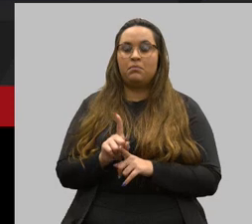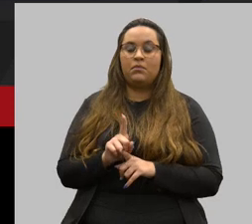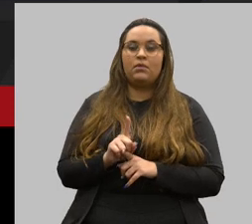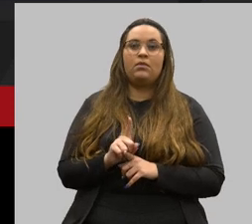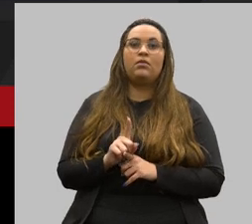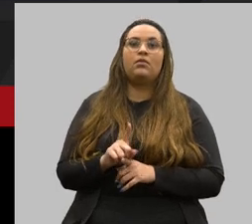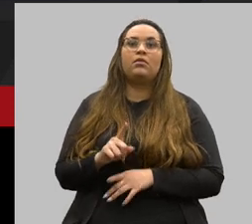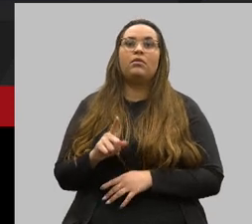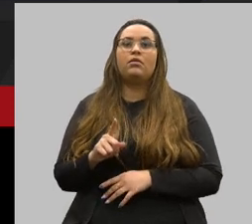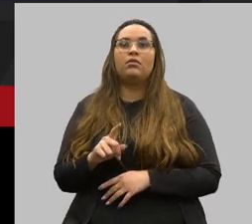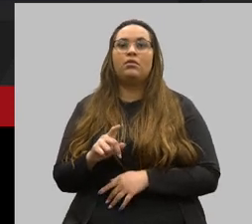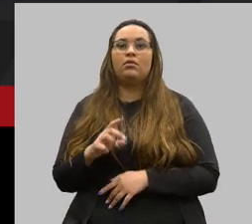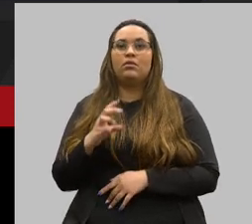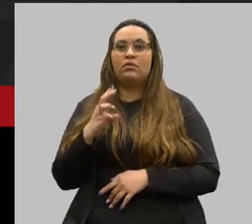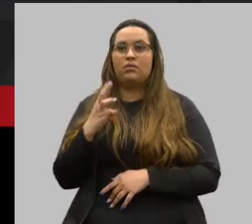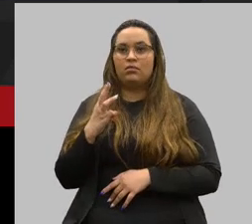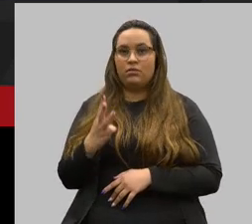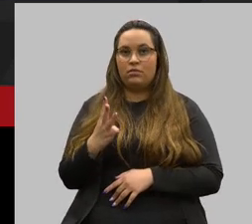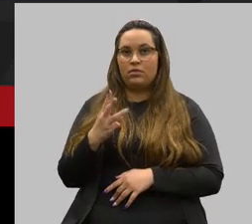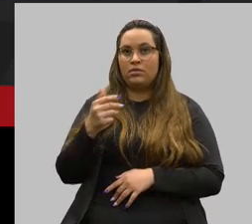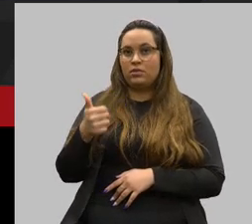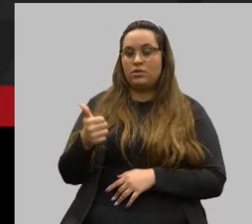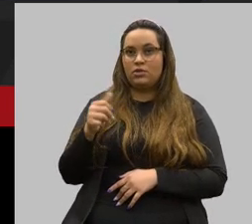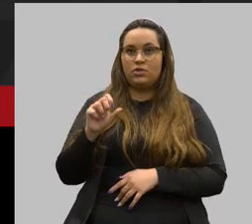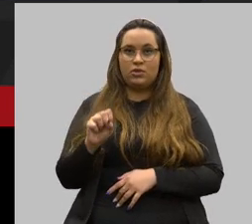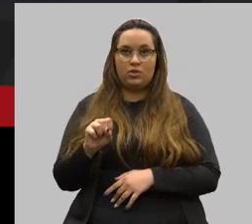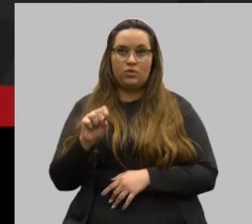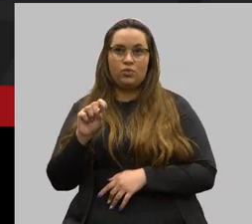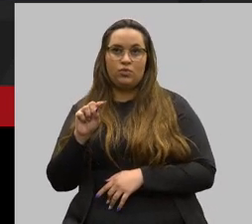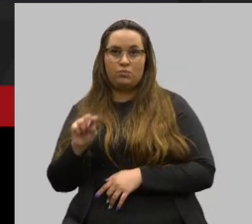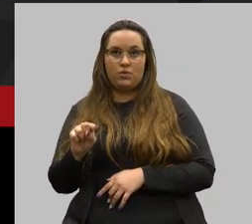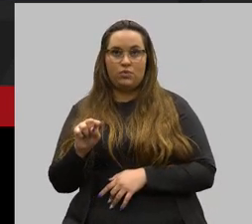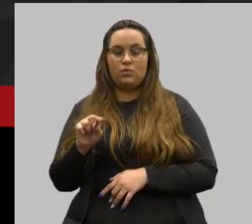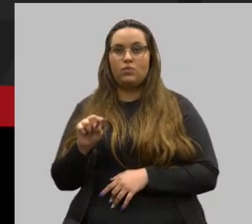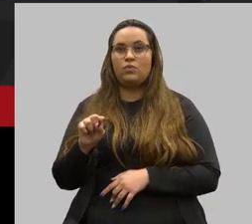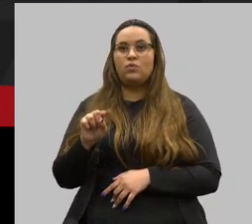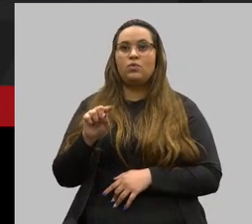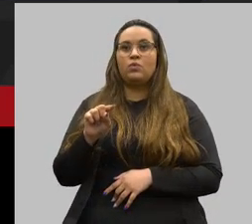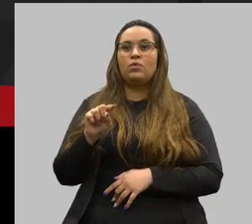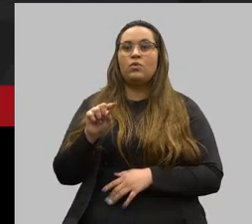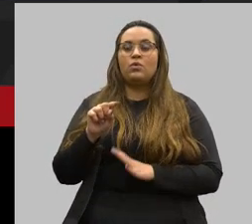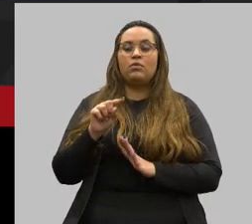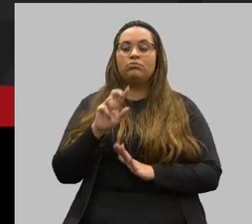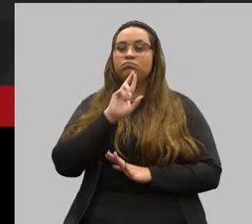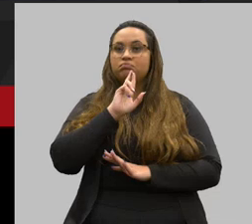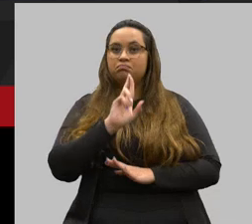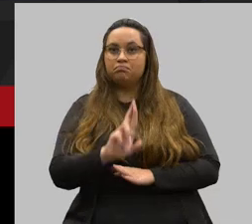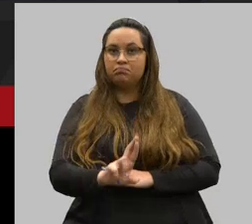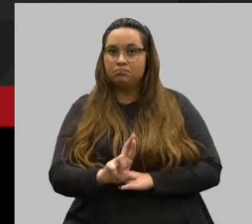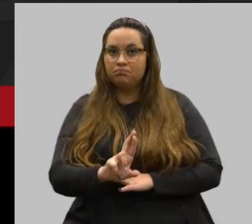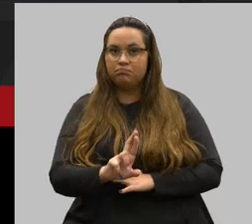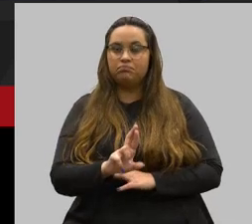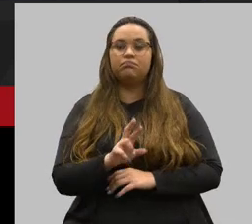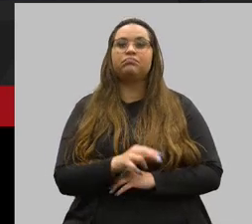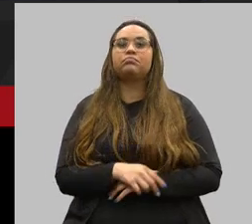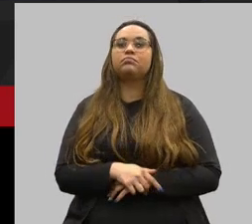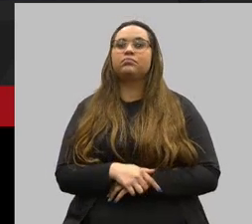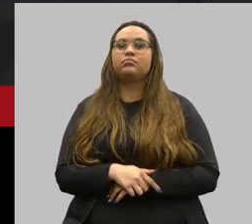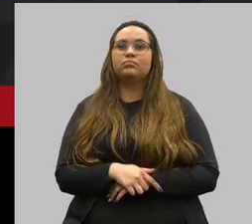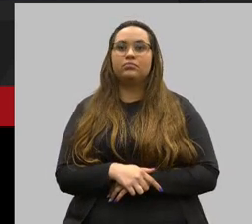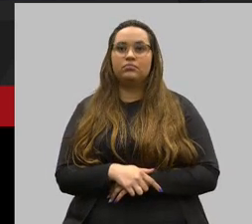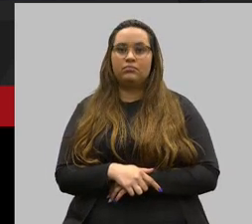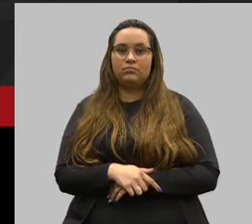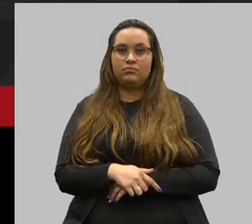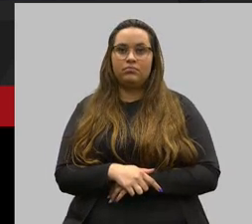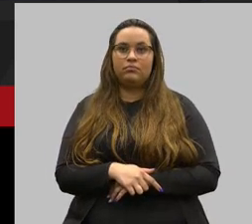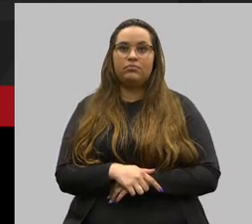e dezembro de 2023 emissão de mais de 318.000 laudos eh periciais e né